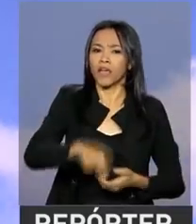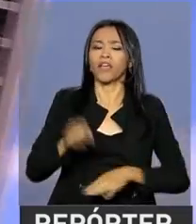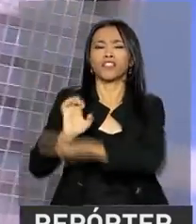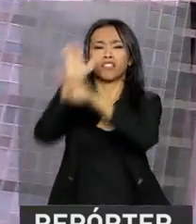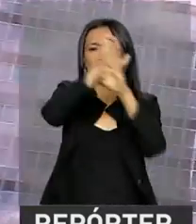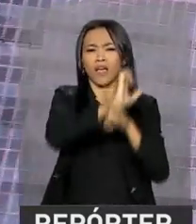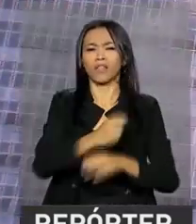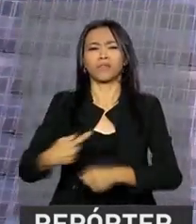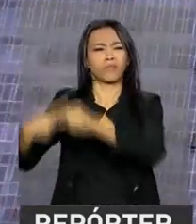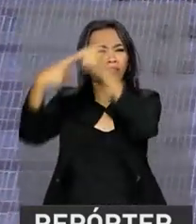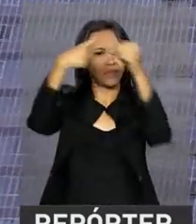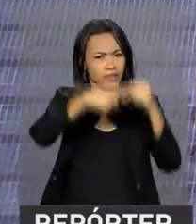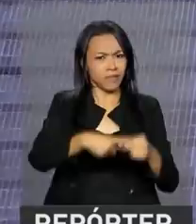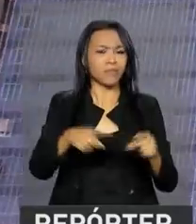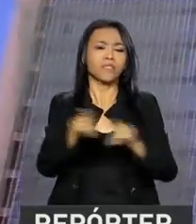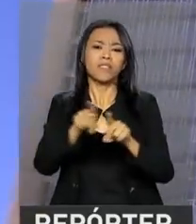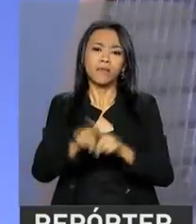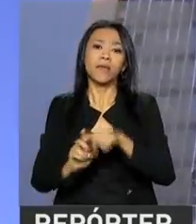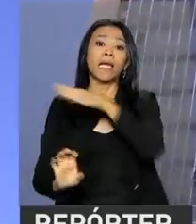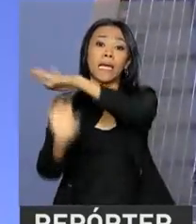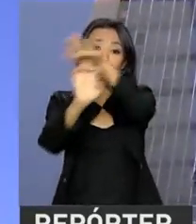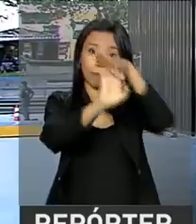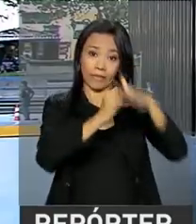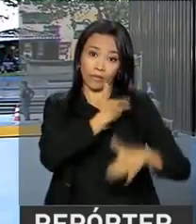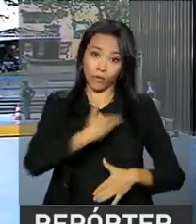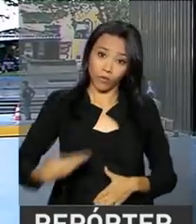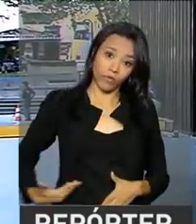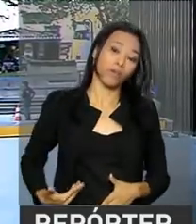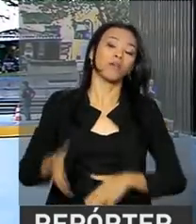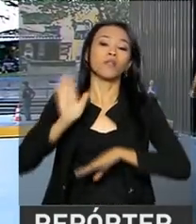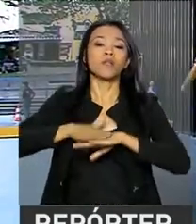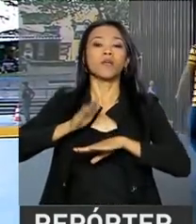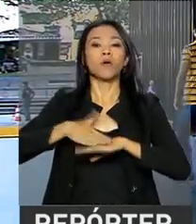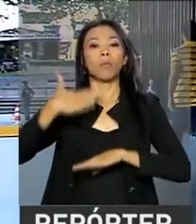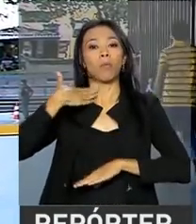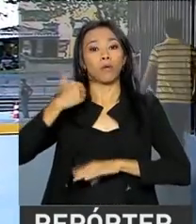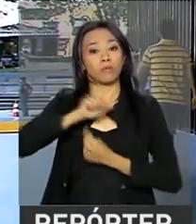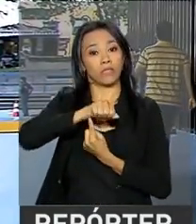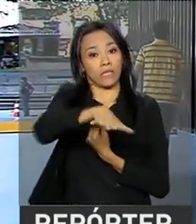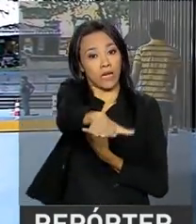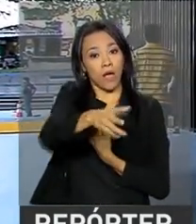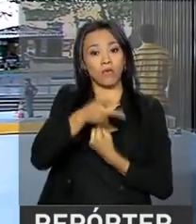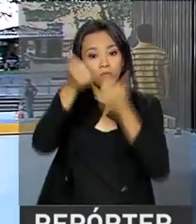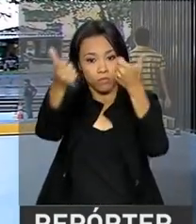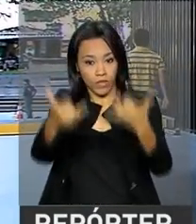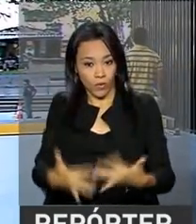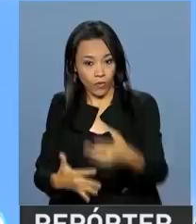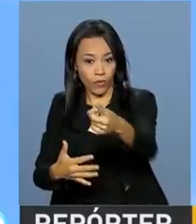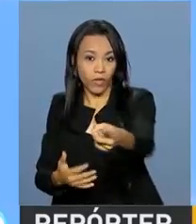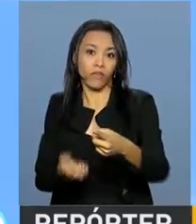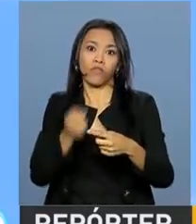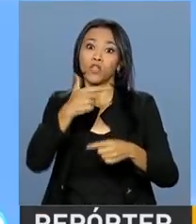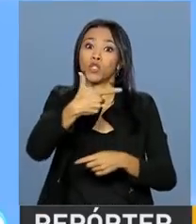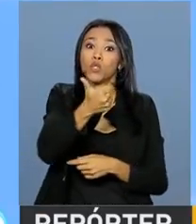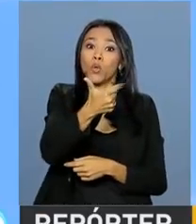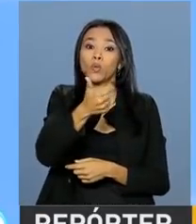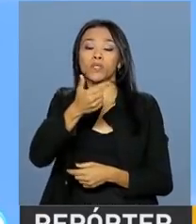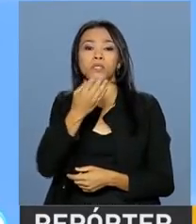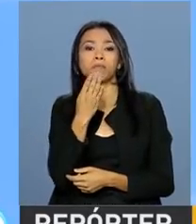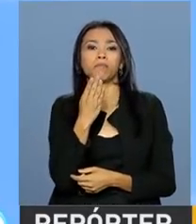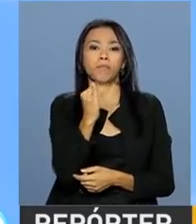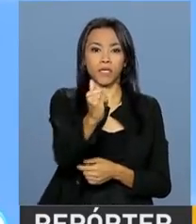estados, municípios e empresas estatais. Segundo o Banco Central, o saldo positivo foi de 12 bilhões